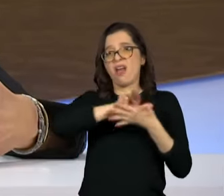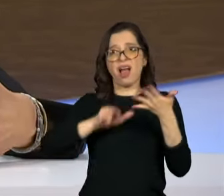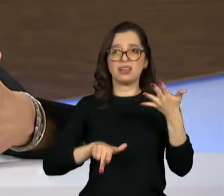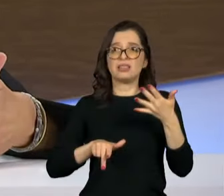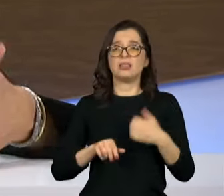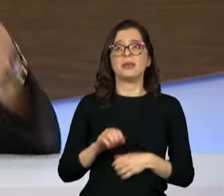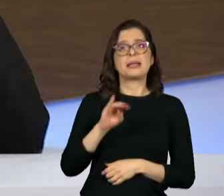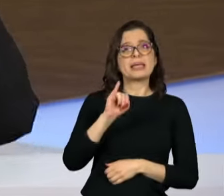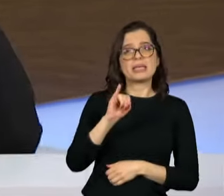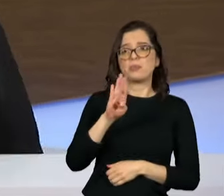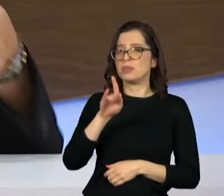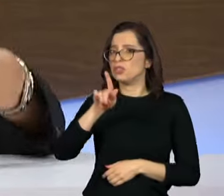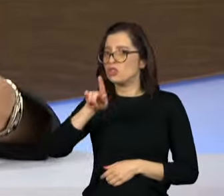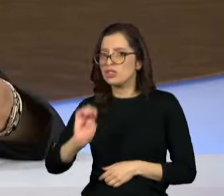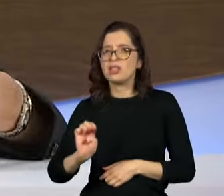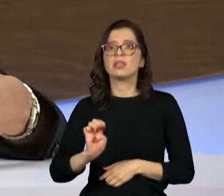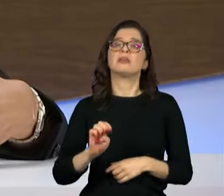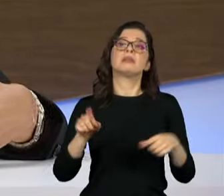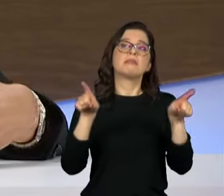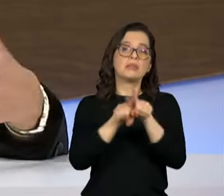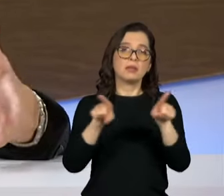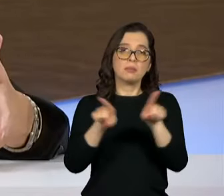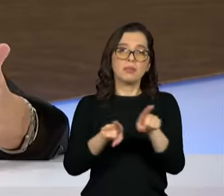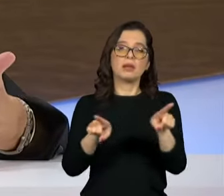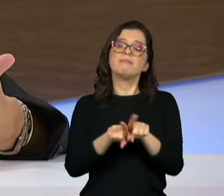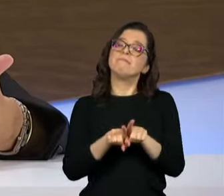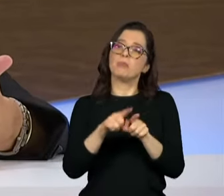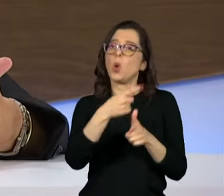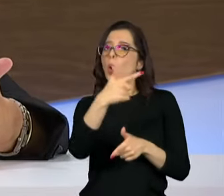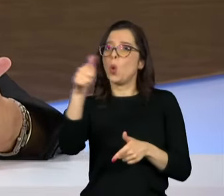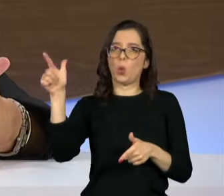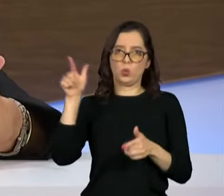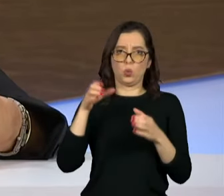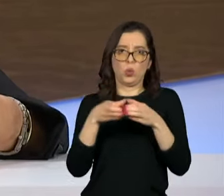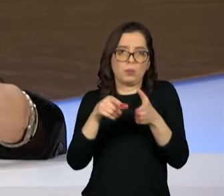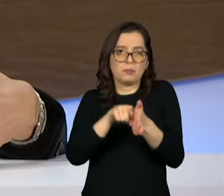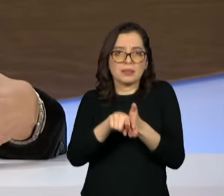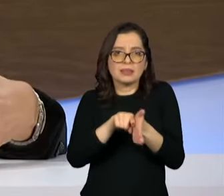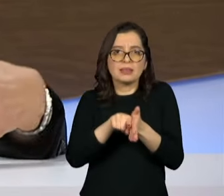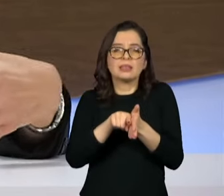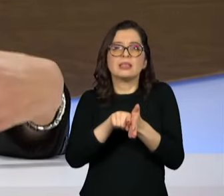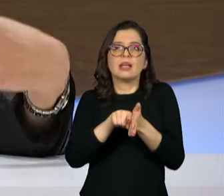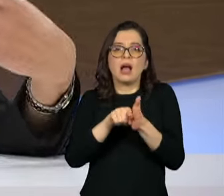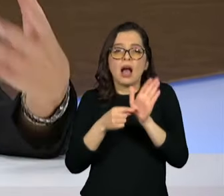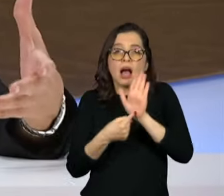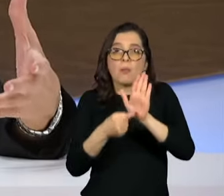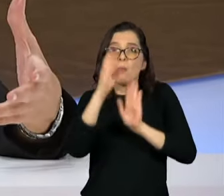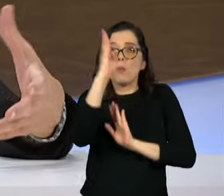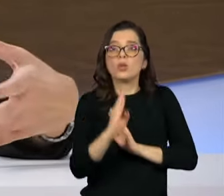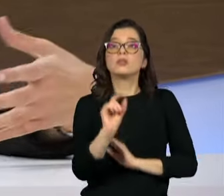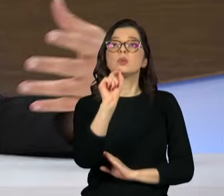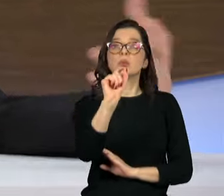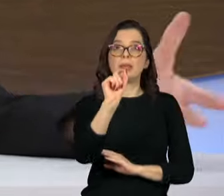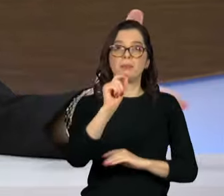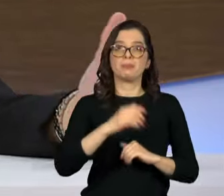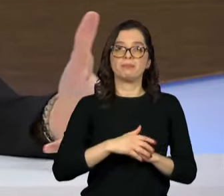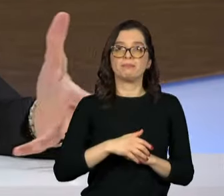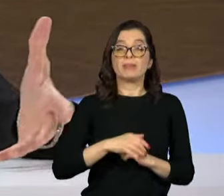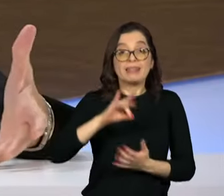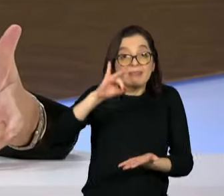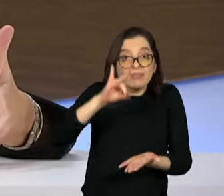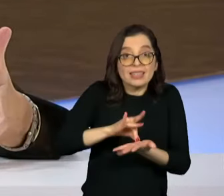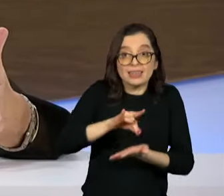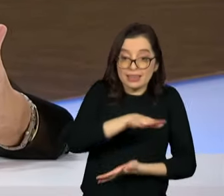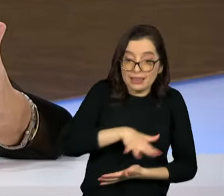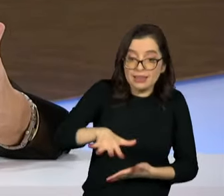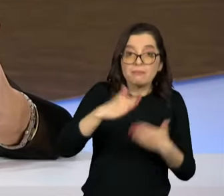impacto enorme na trajetória do indivíduo, mas esses não são só dados no Brasil, essa é uma realidade bastante explícita com a qual a gente convive no